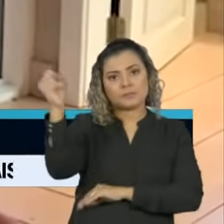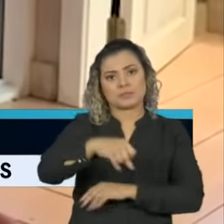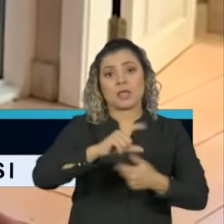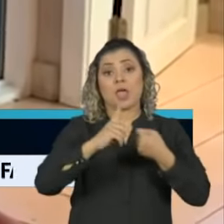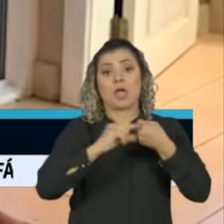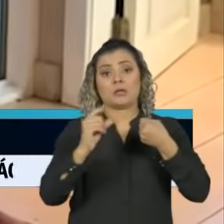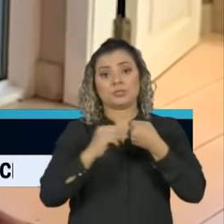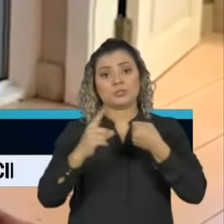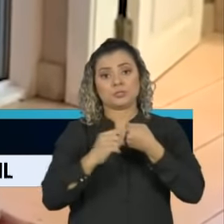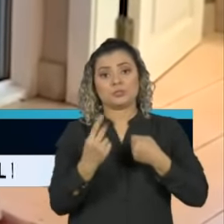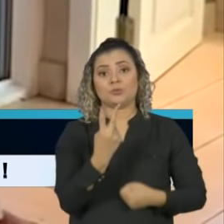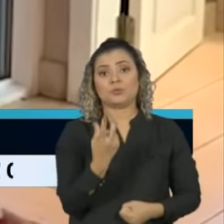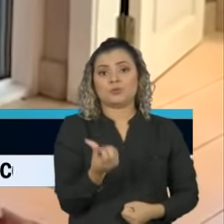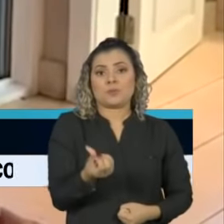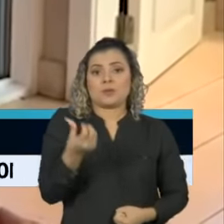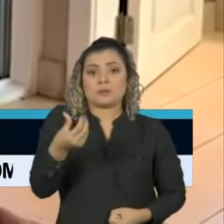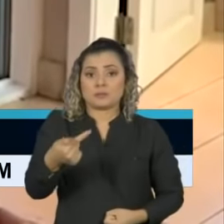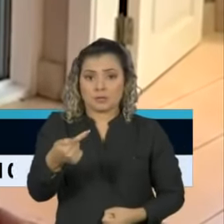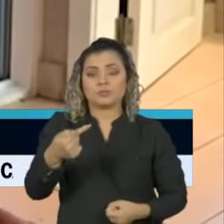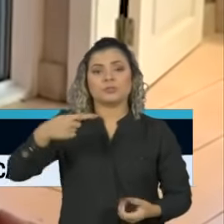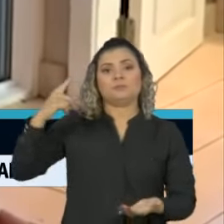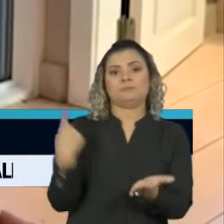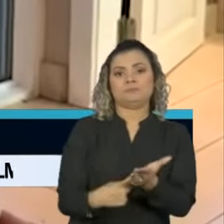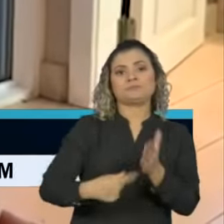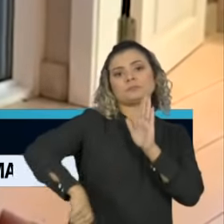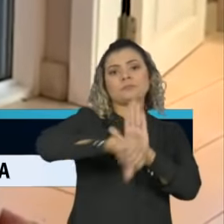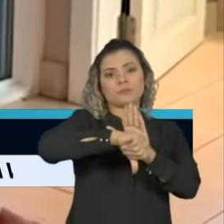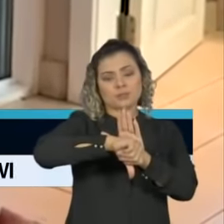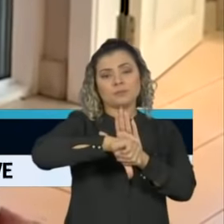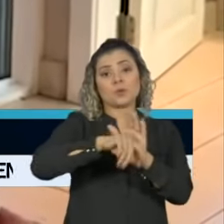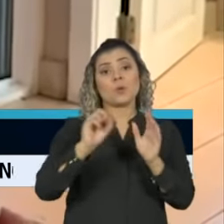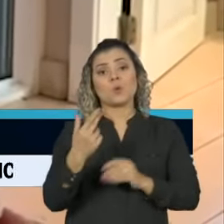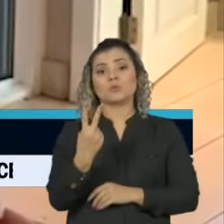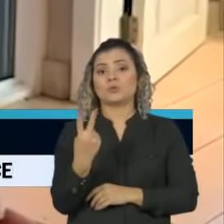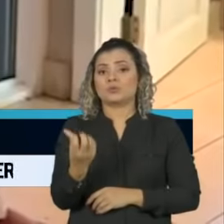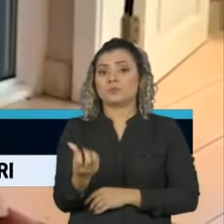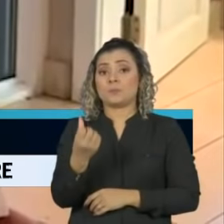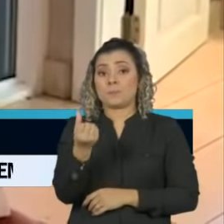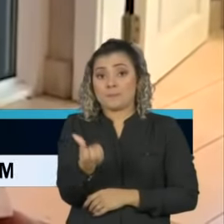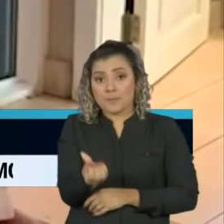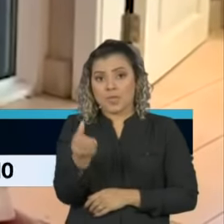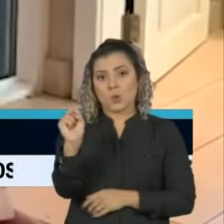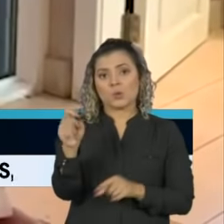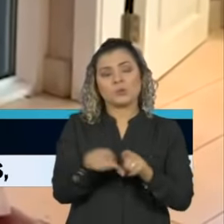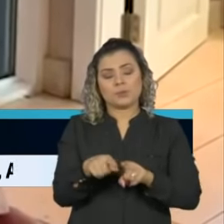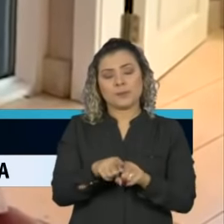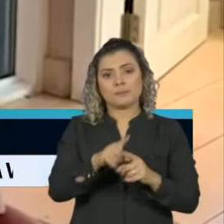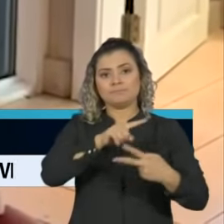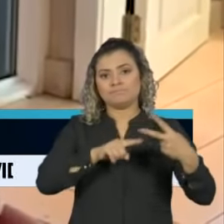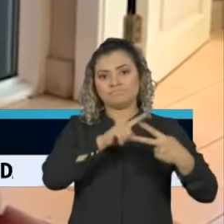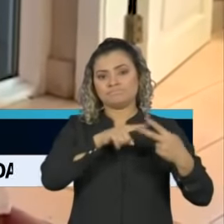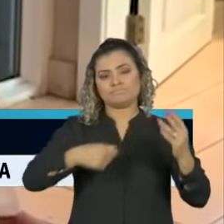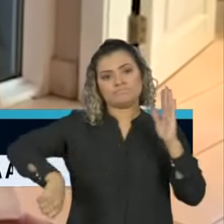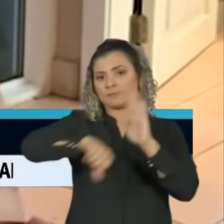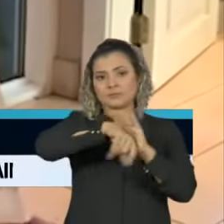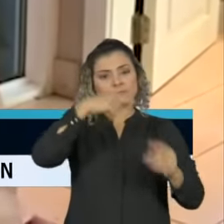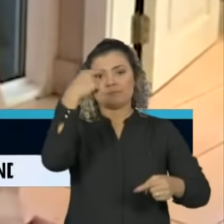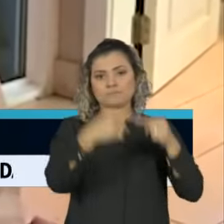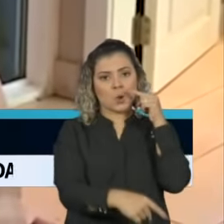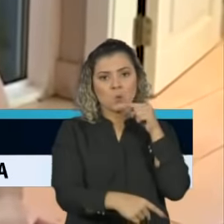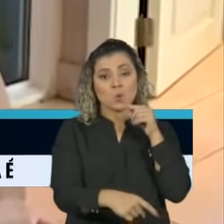artigo 267 do Código Penal ou 268 do Código Penal. Isso significa uma